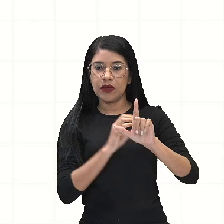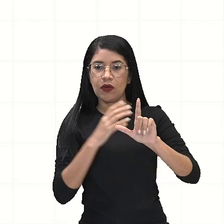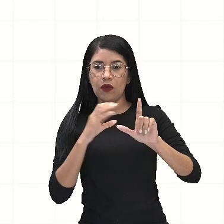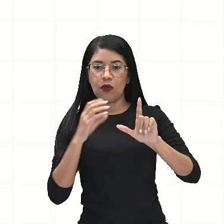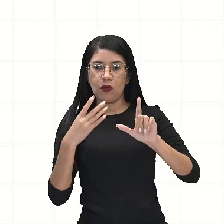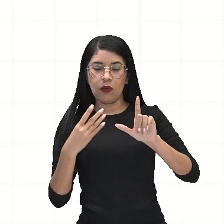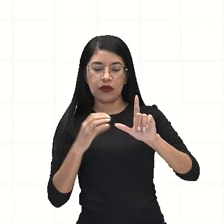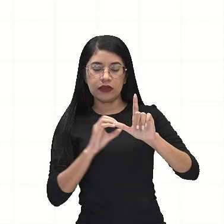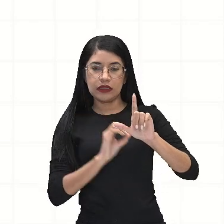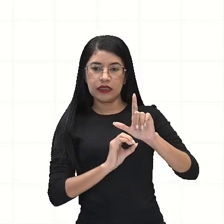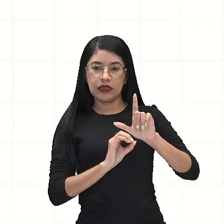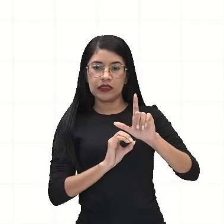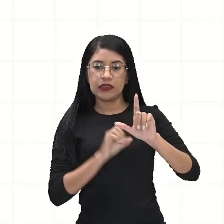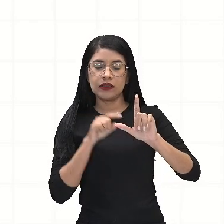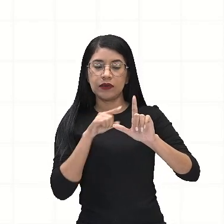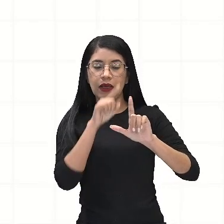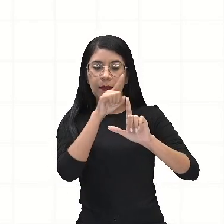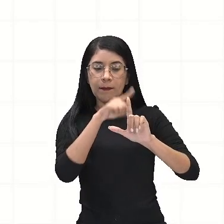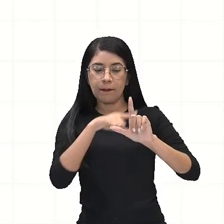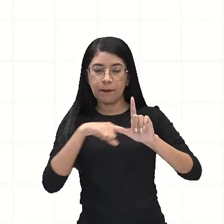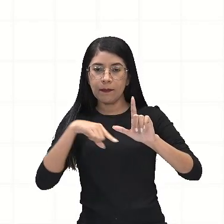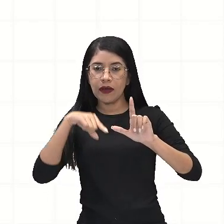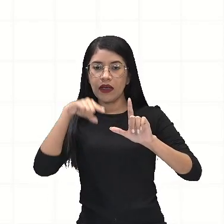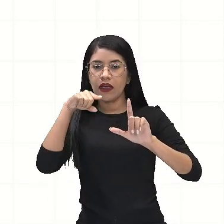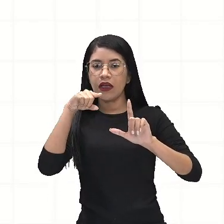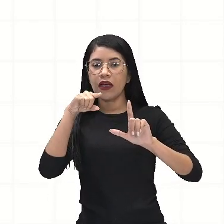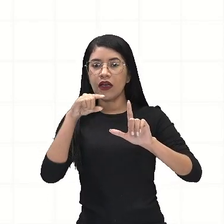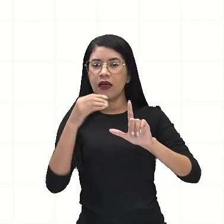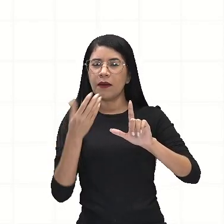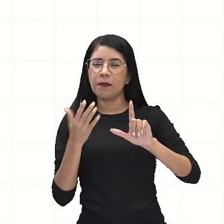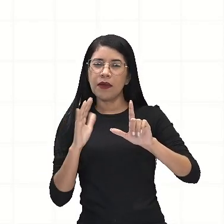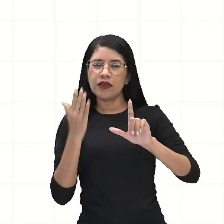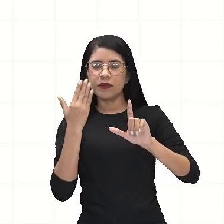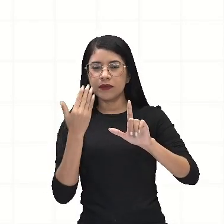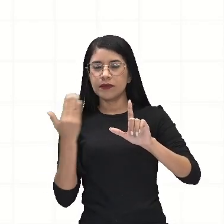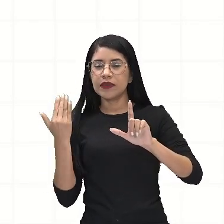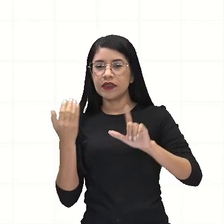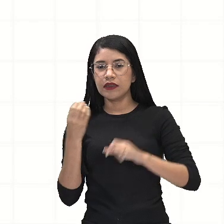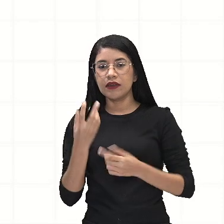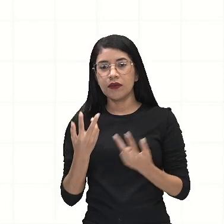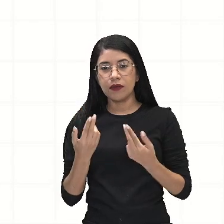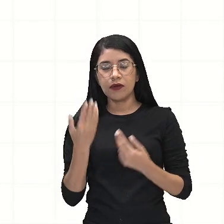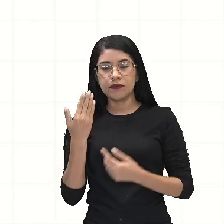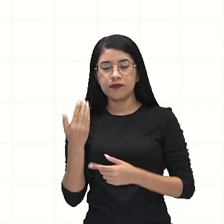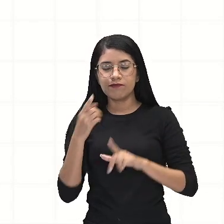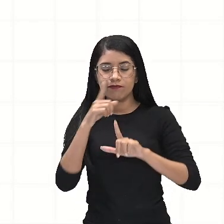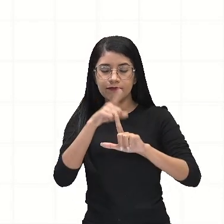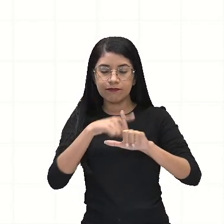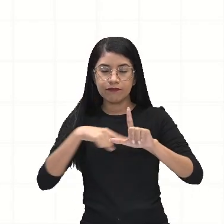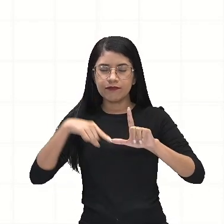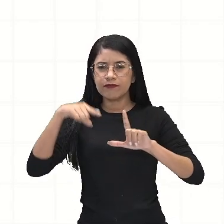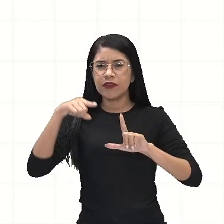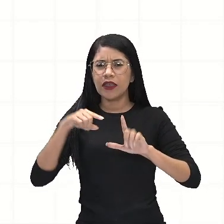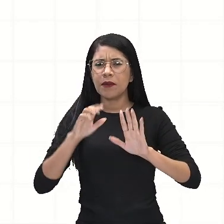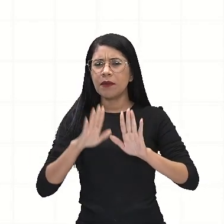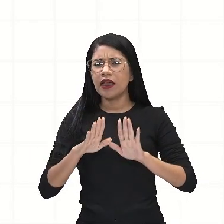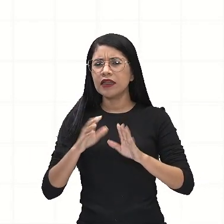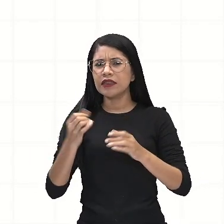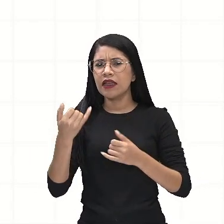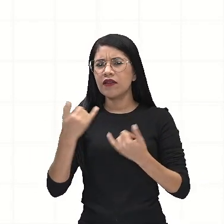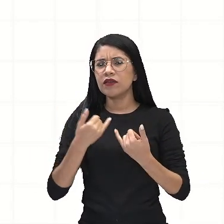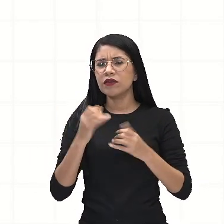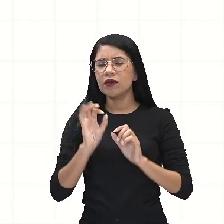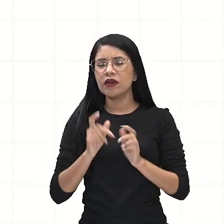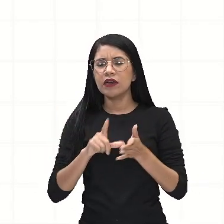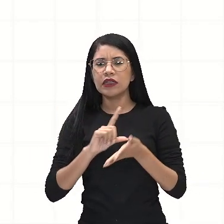sabemos que a nossa parábola, né, vai ser mais ou menos algo assim. Professor, por que o senhor disse que ela vai ser assim